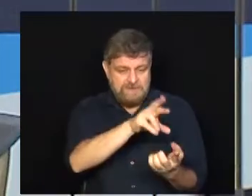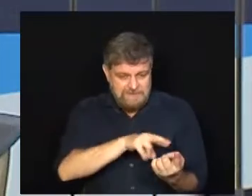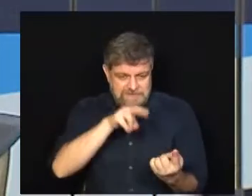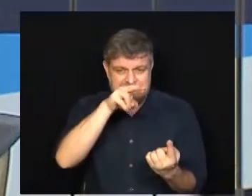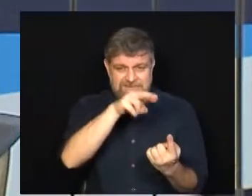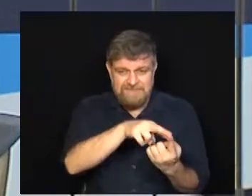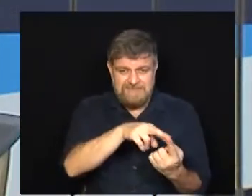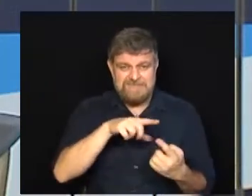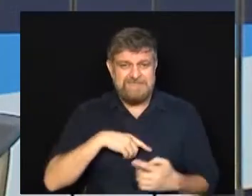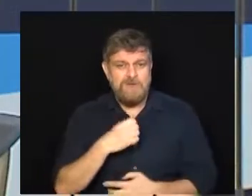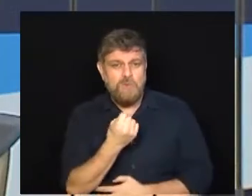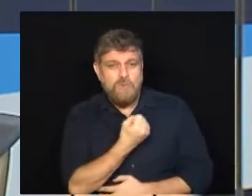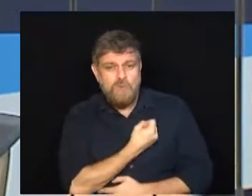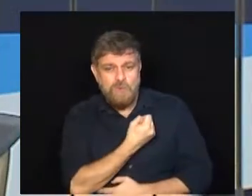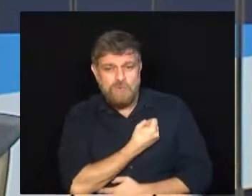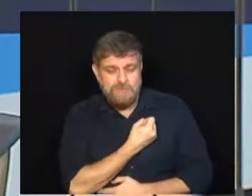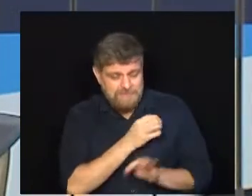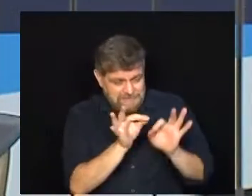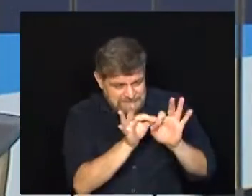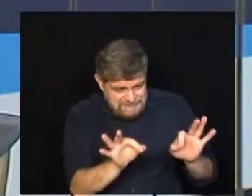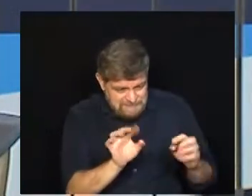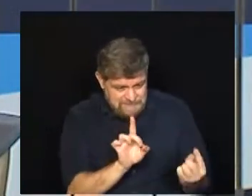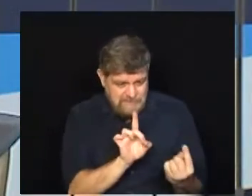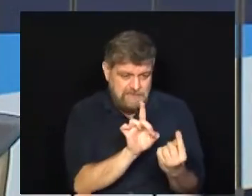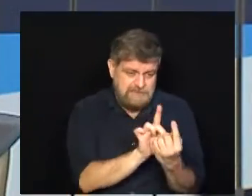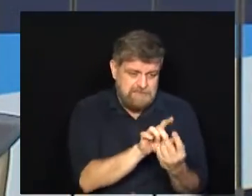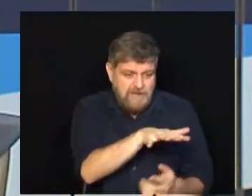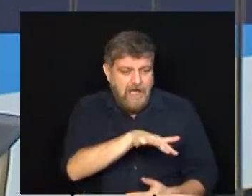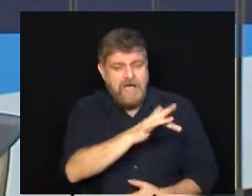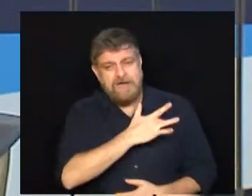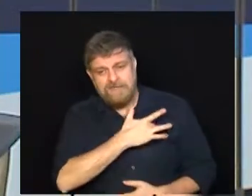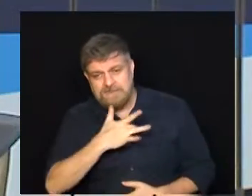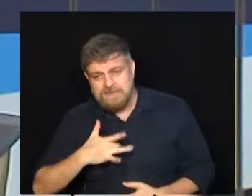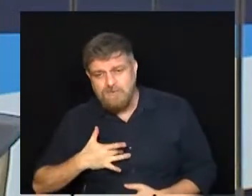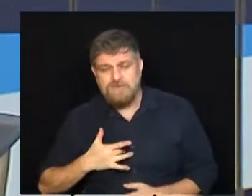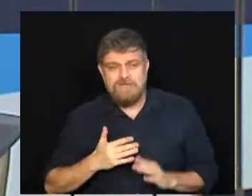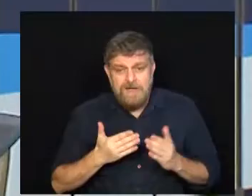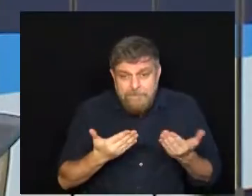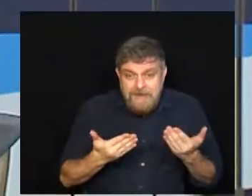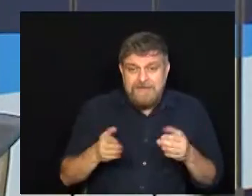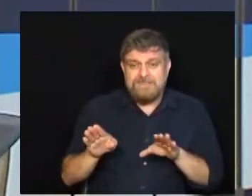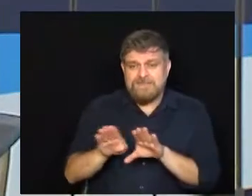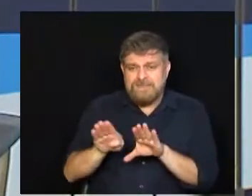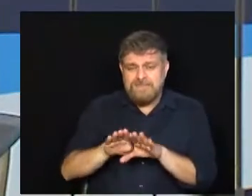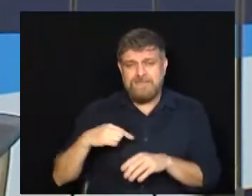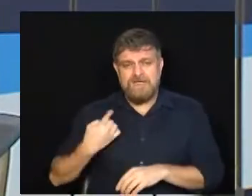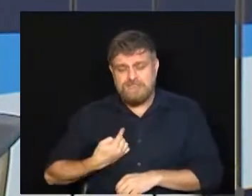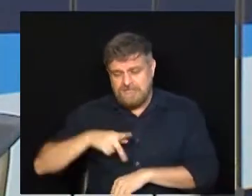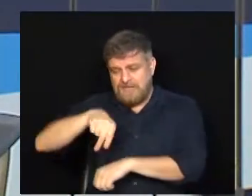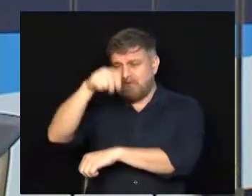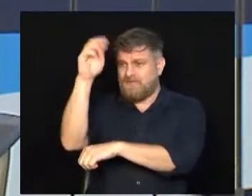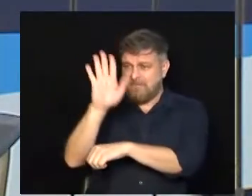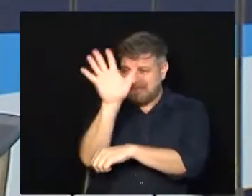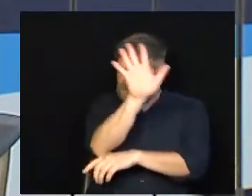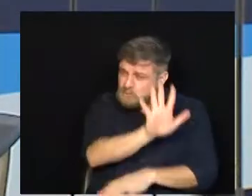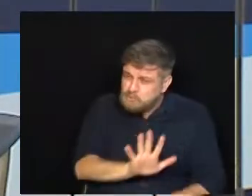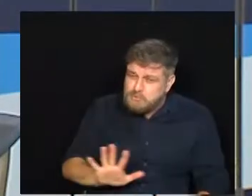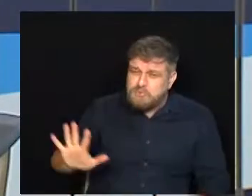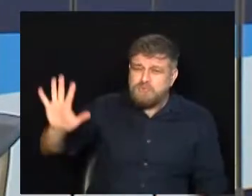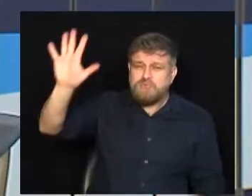são números simples de atendimento à saúde e a outros órgãos, mas a gente tem no país como um